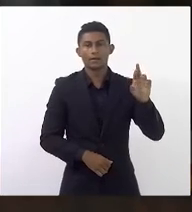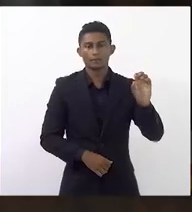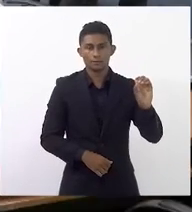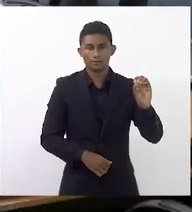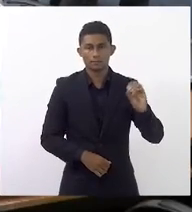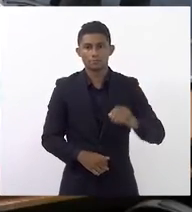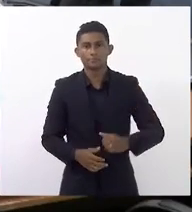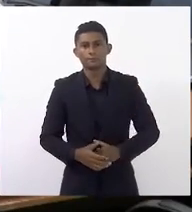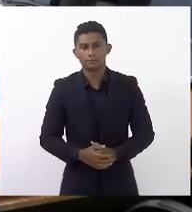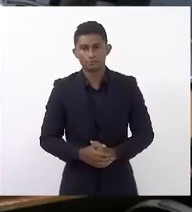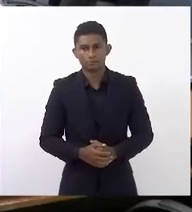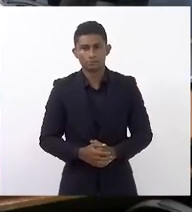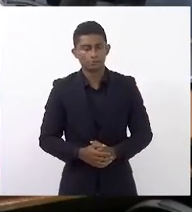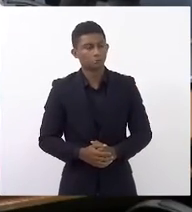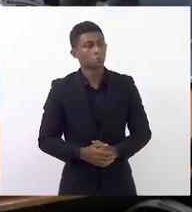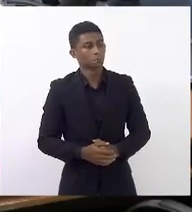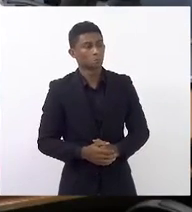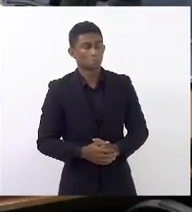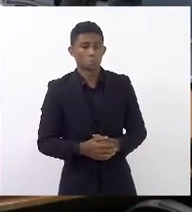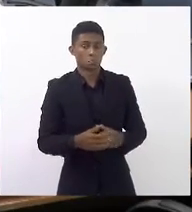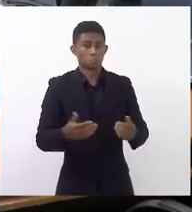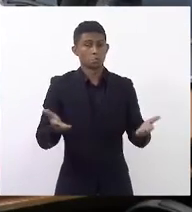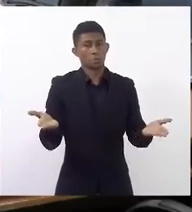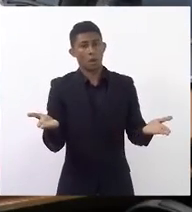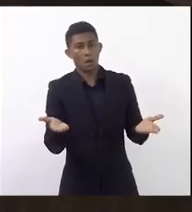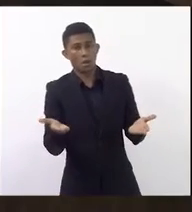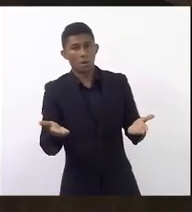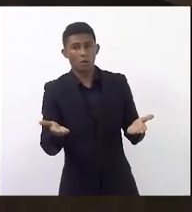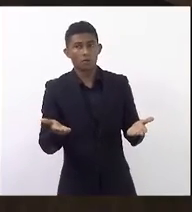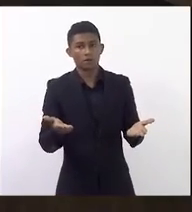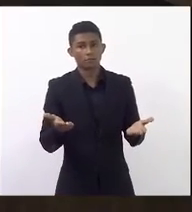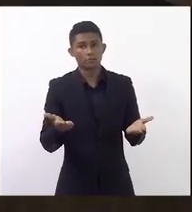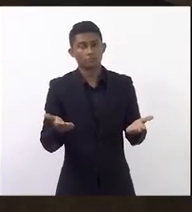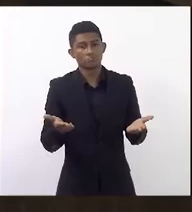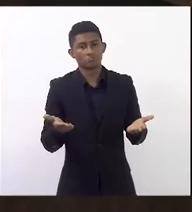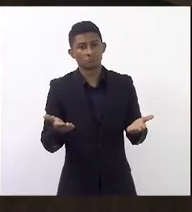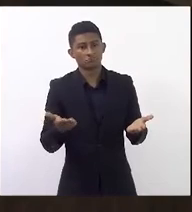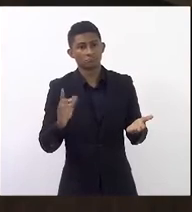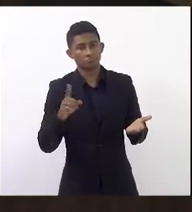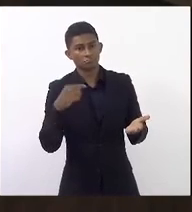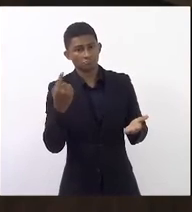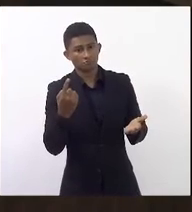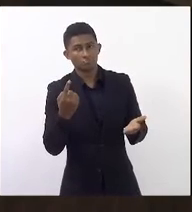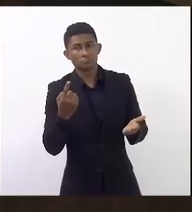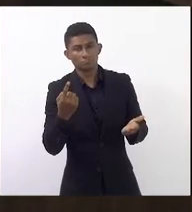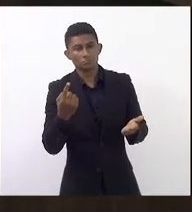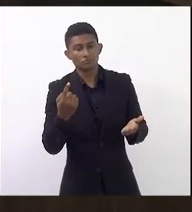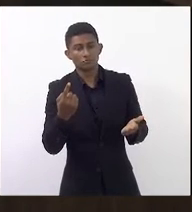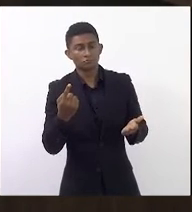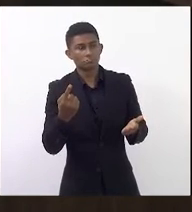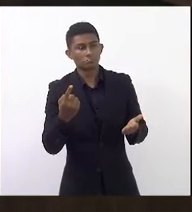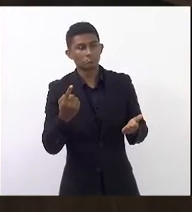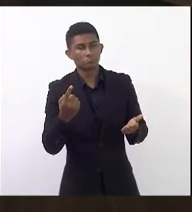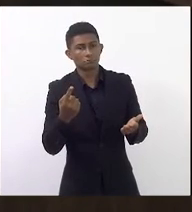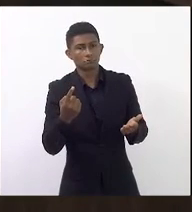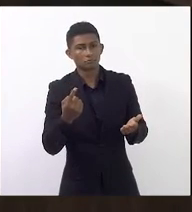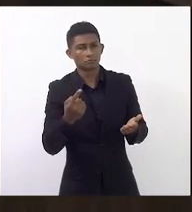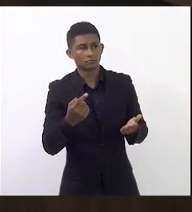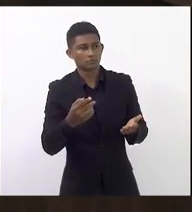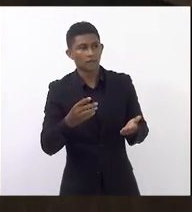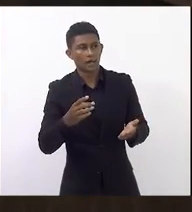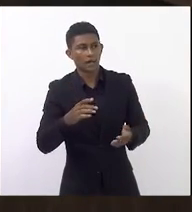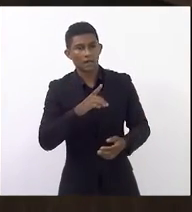Bom, pelo menos dessa vez, para não dizer que a gente não faz algumas vênias, pelo menos dessa vez não foi um